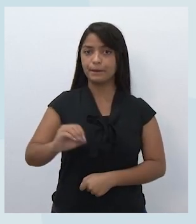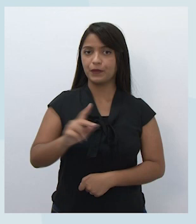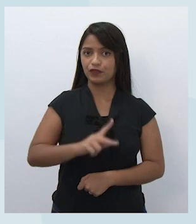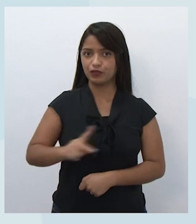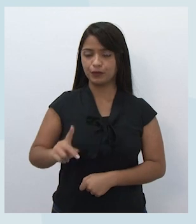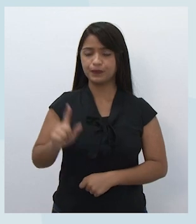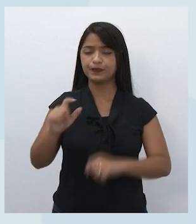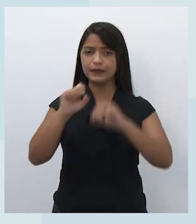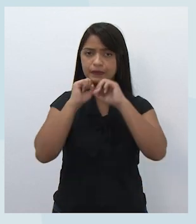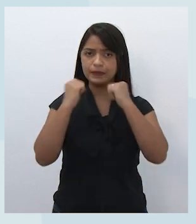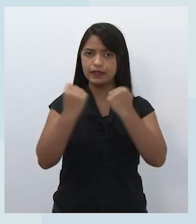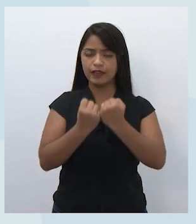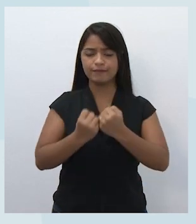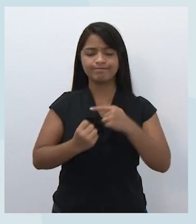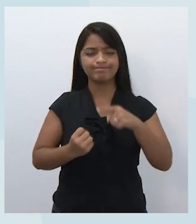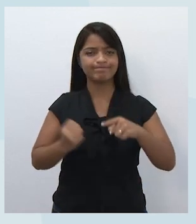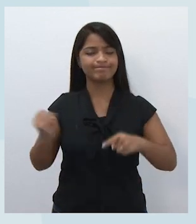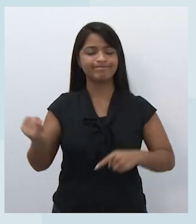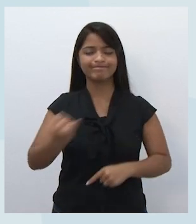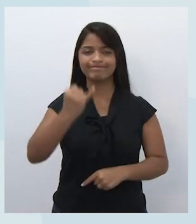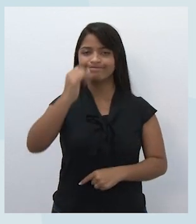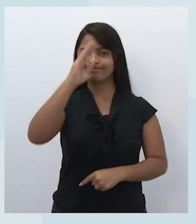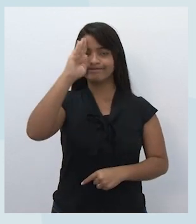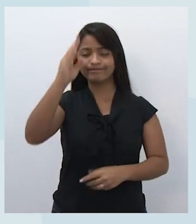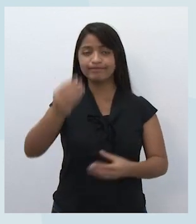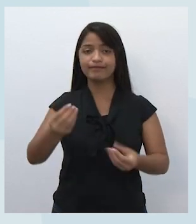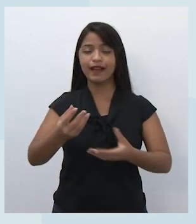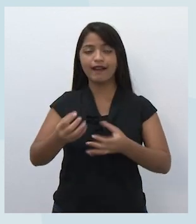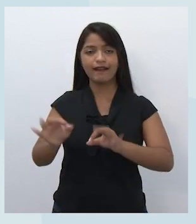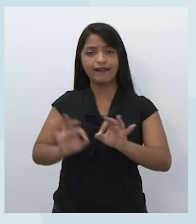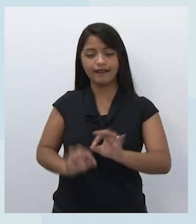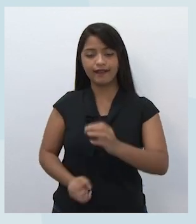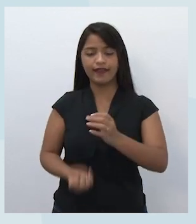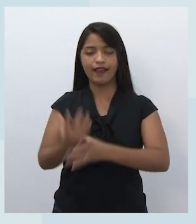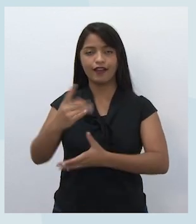parte fundamental no processo da construção do documento curricular.